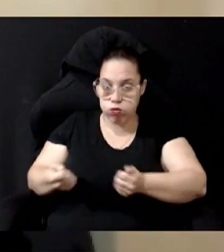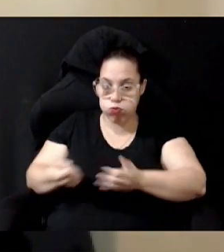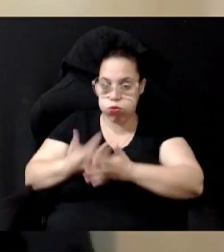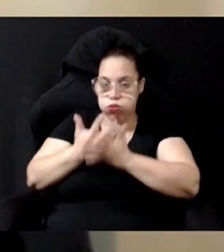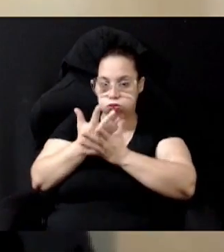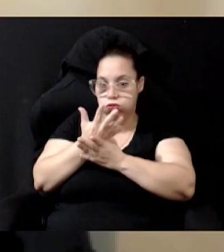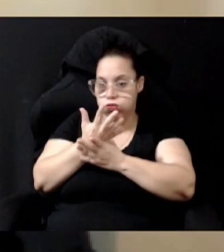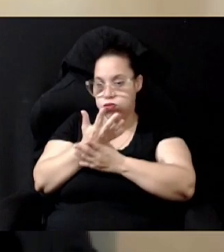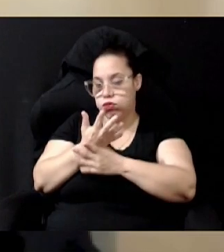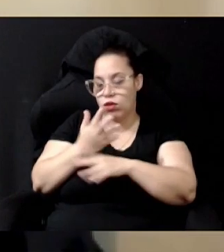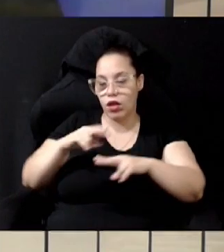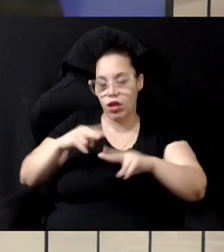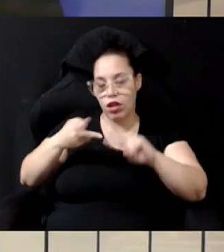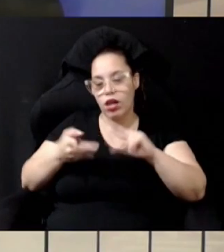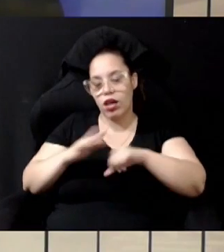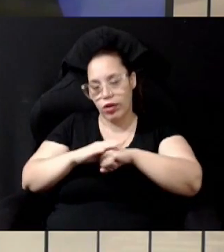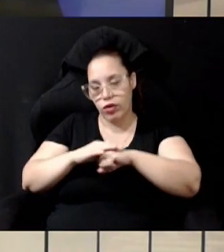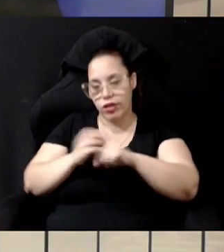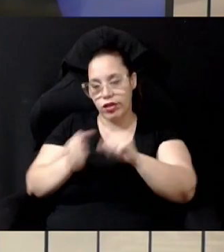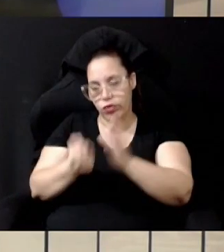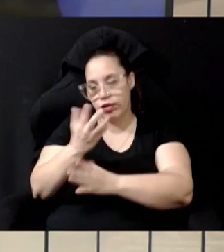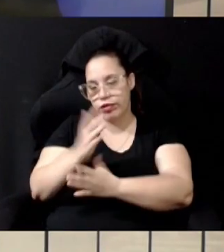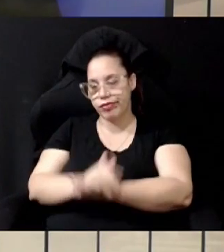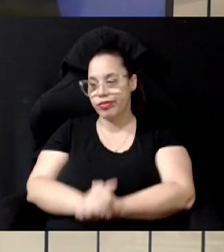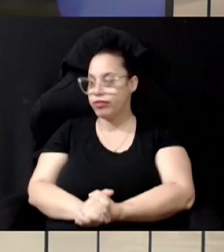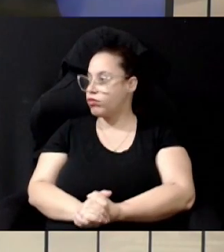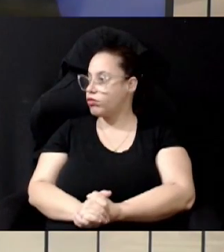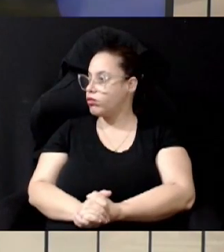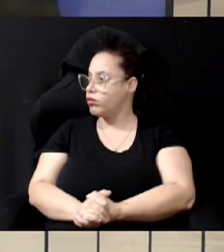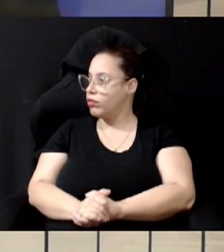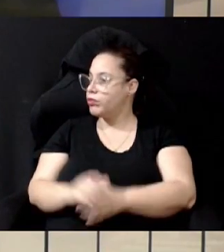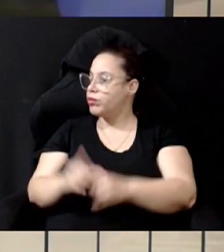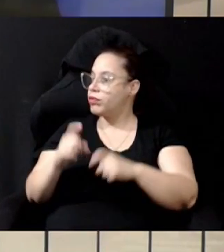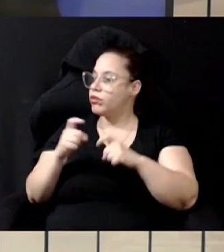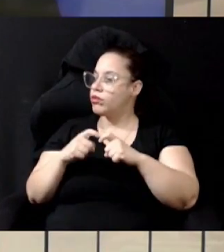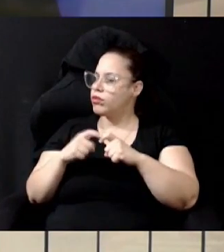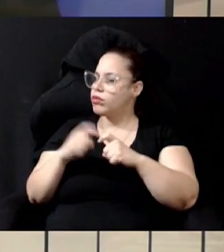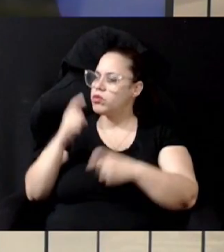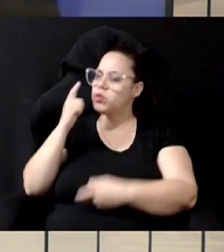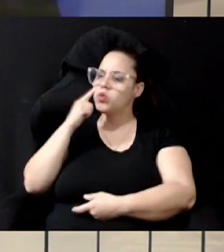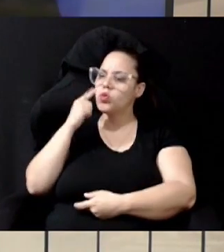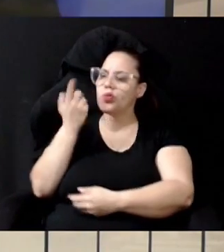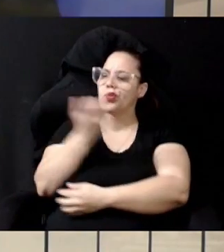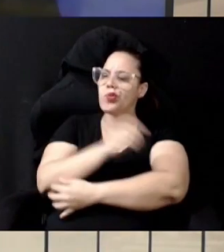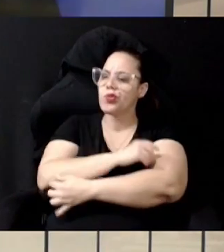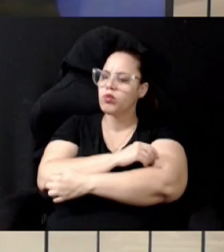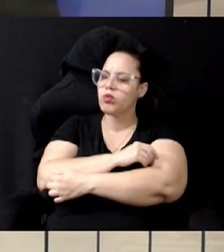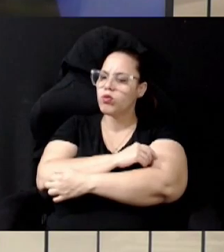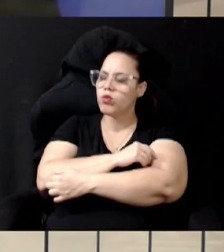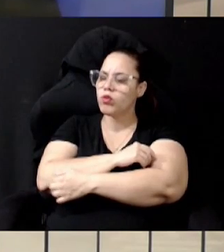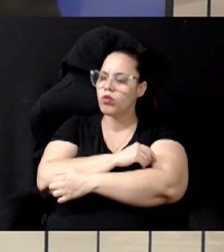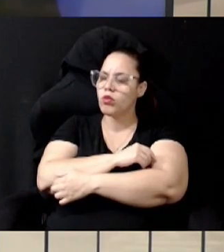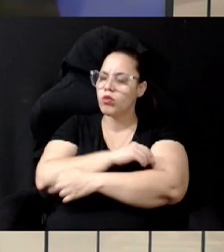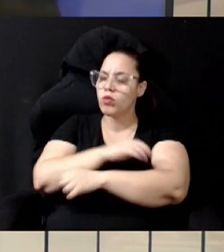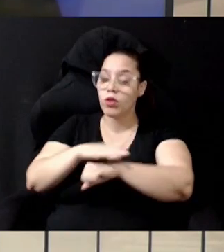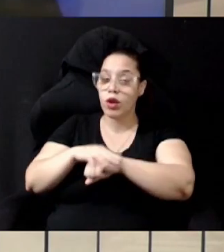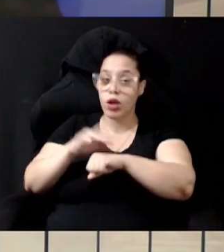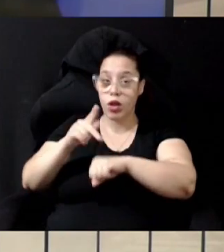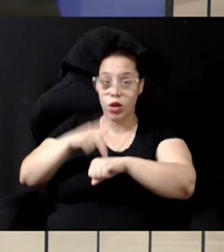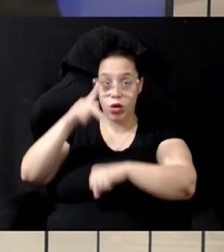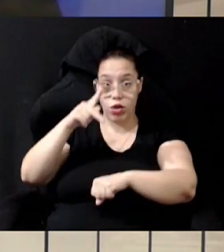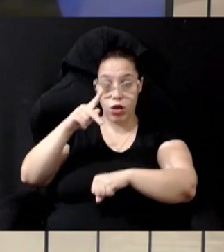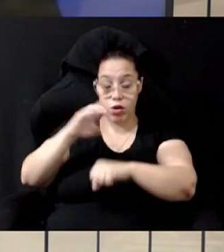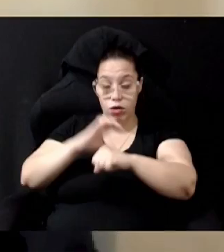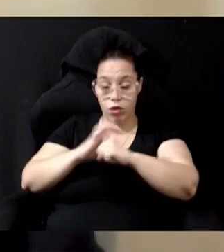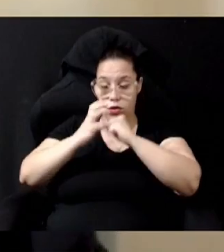doença. Doutor, o senhor tem visto muitos casos dessas doenças após a pandemia da Covid?